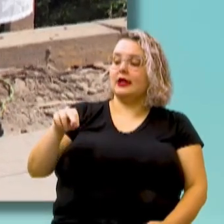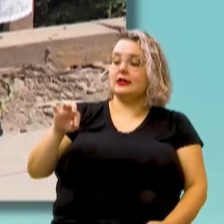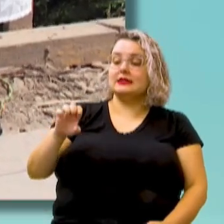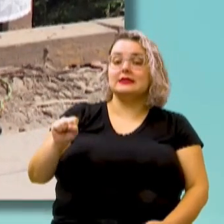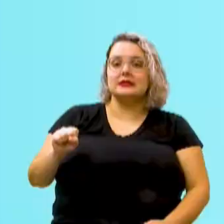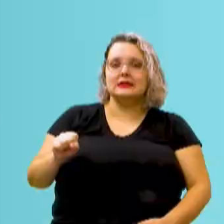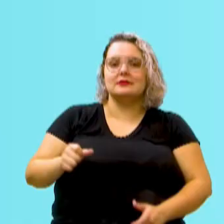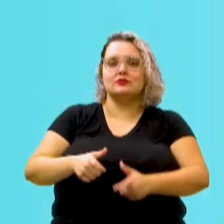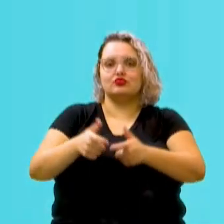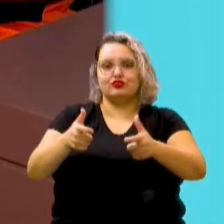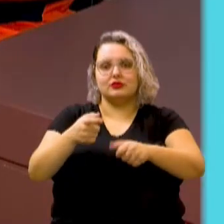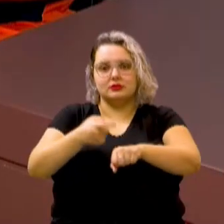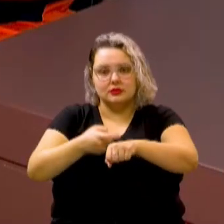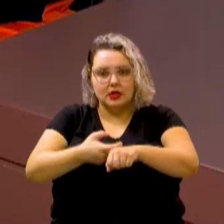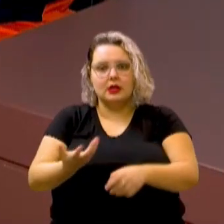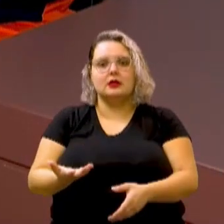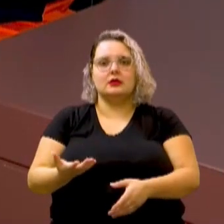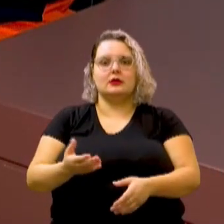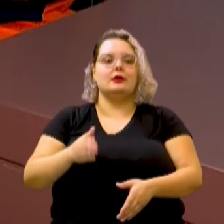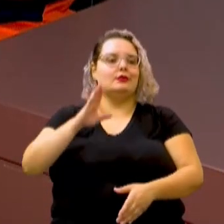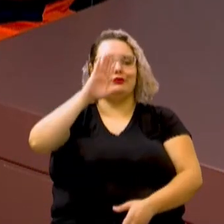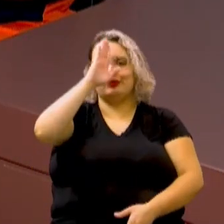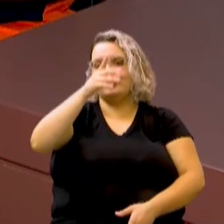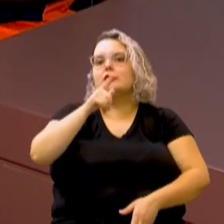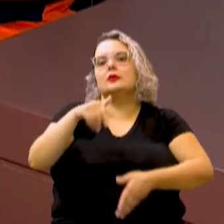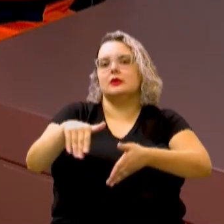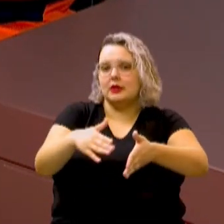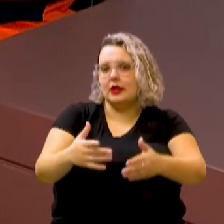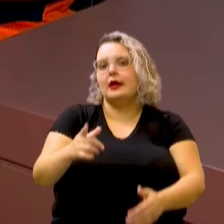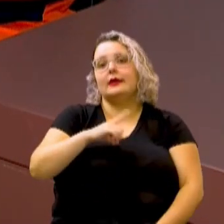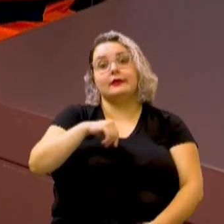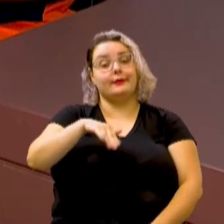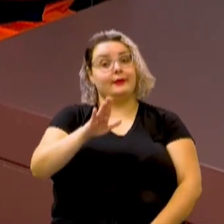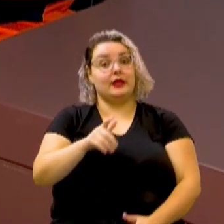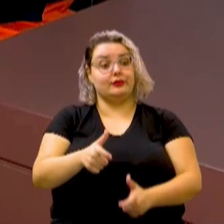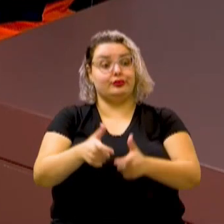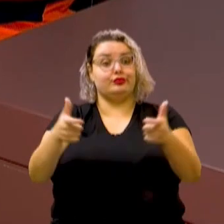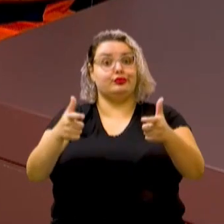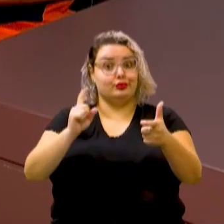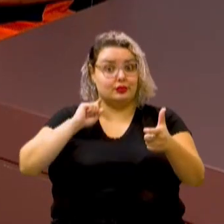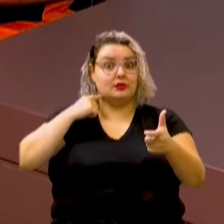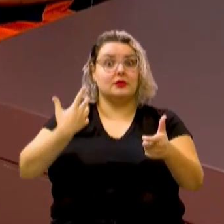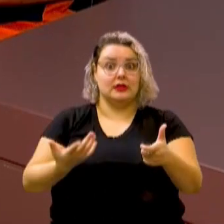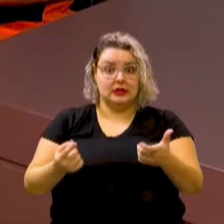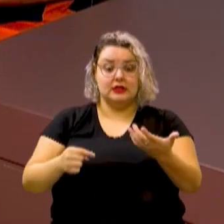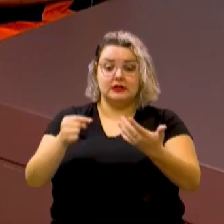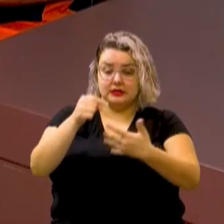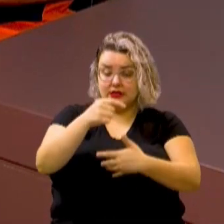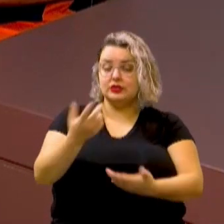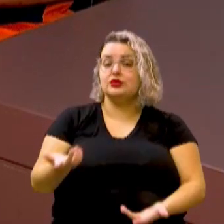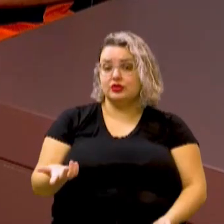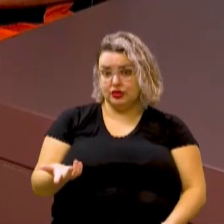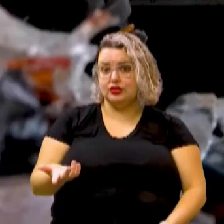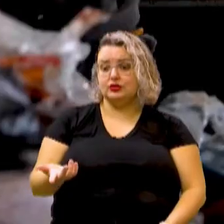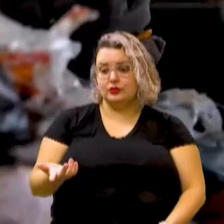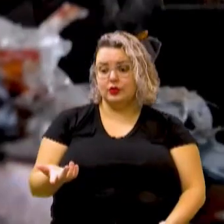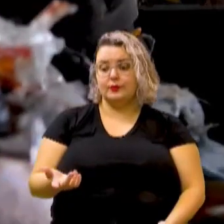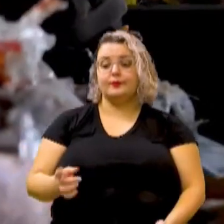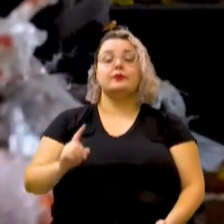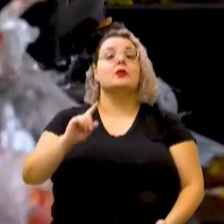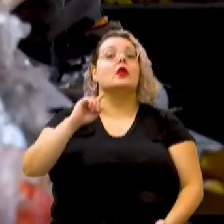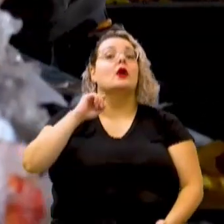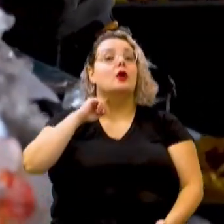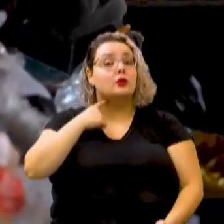brutos direto nos rios. E aí impacta ainda mais pela presença desse tipo de contaminação.